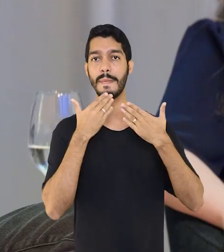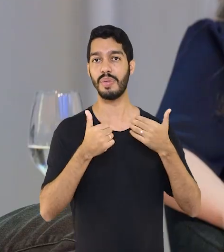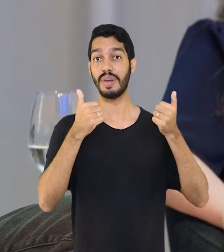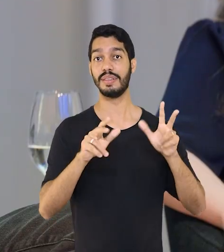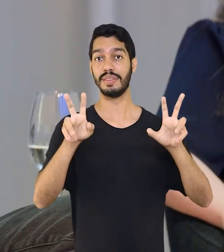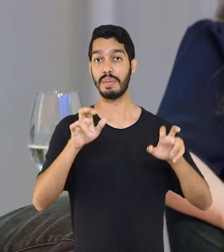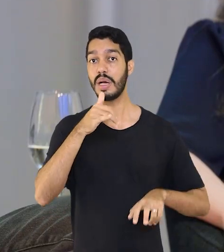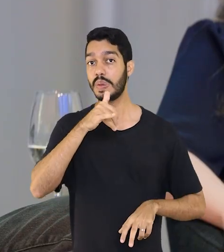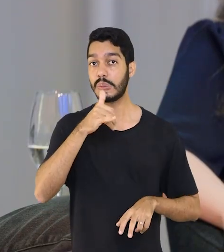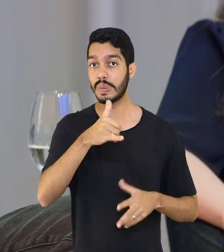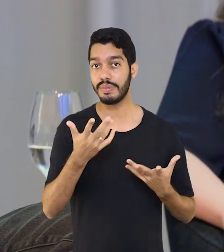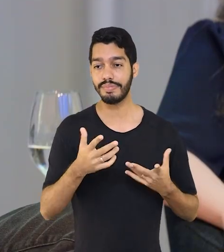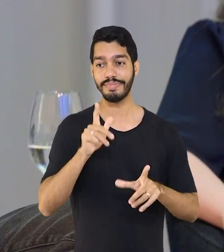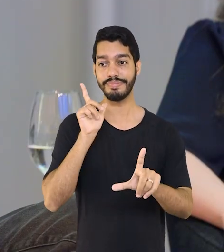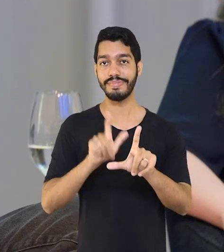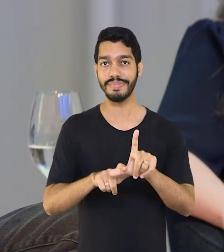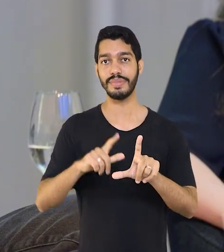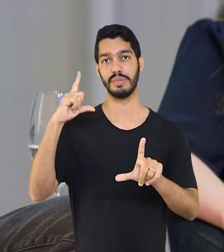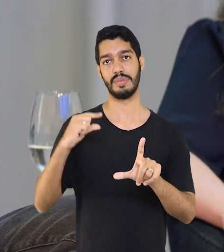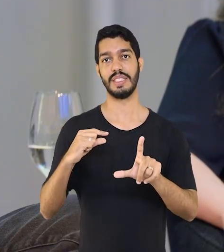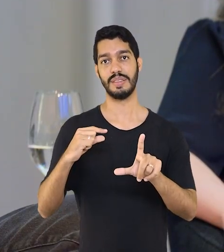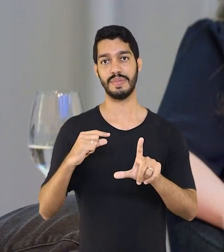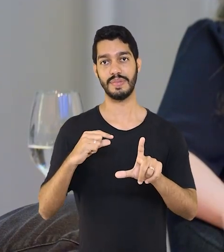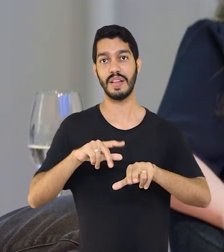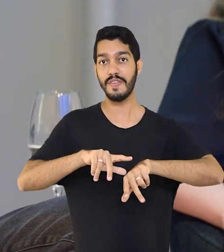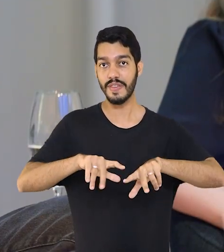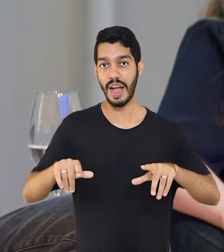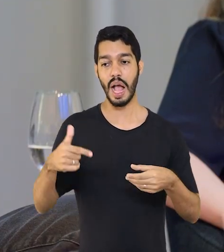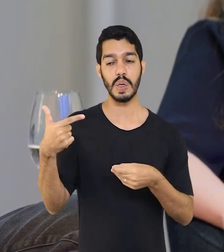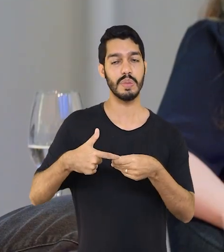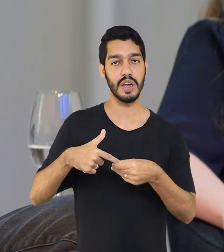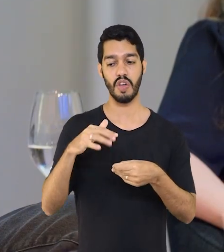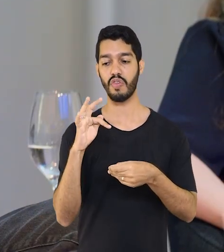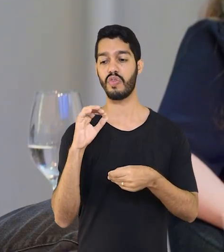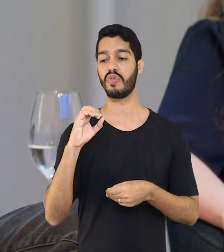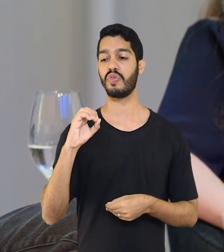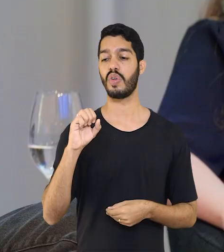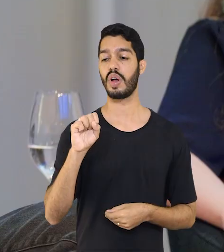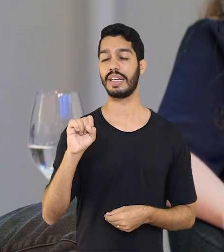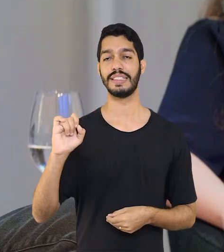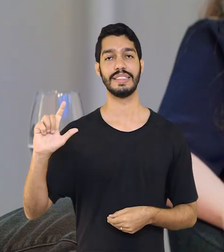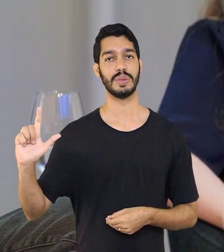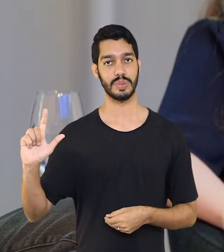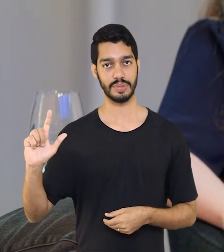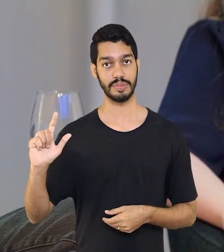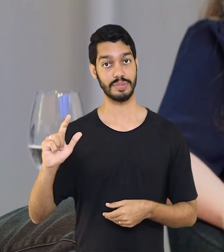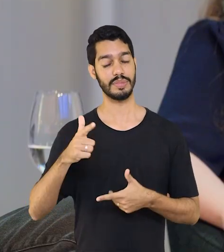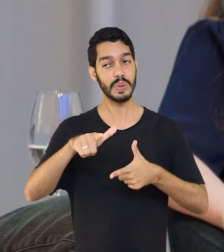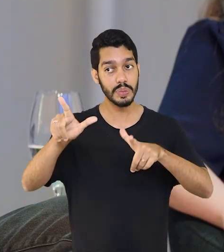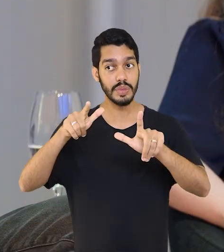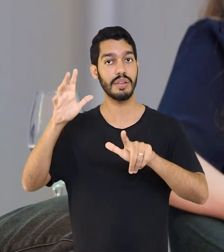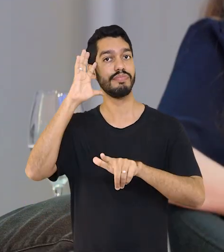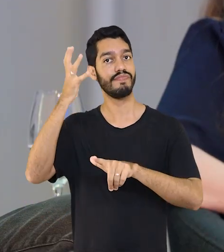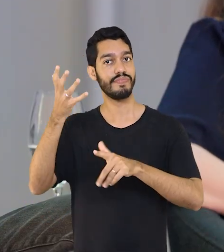melhorar a questão energética, dependendo cada vez menos de combustível fóssil e partindo para soluções que